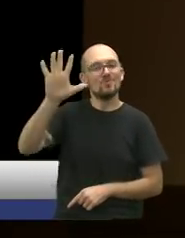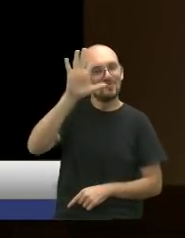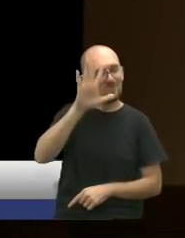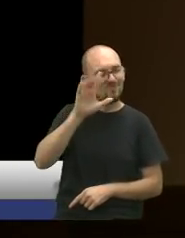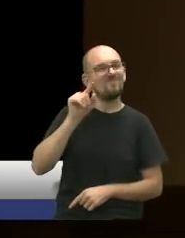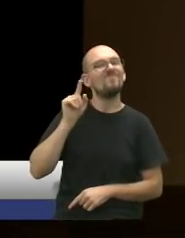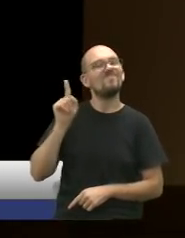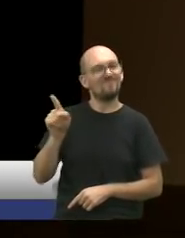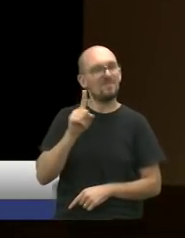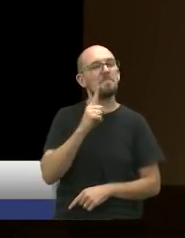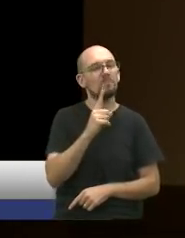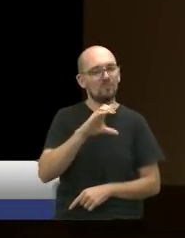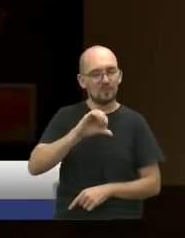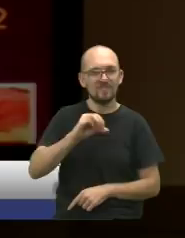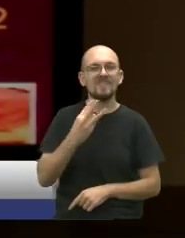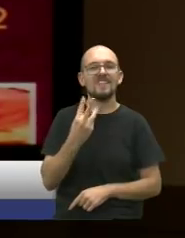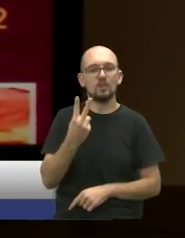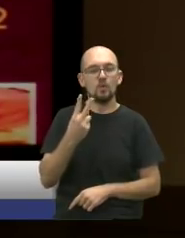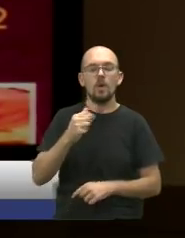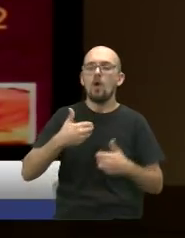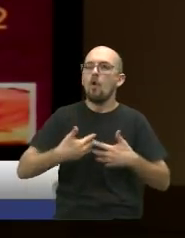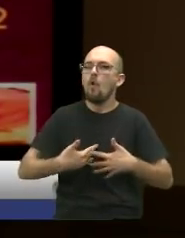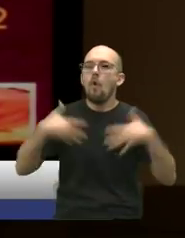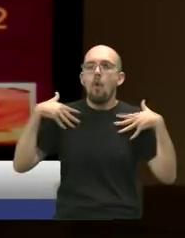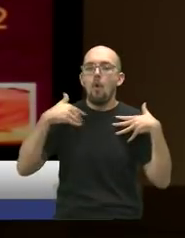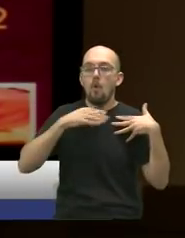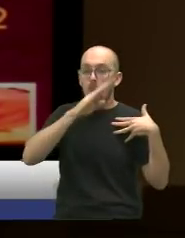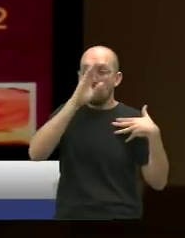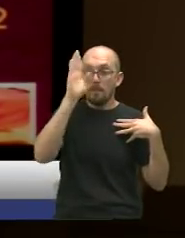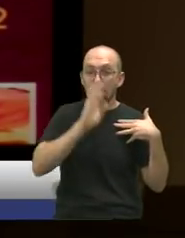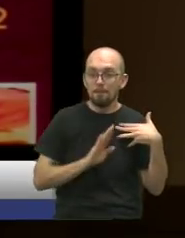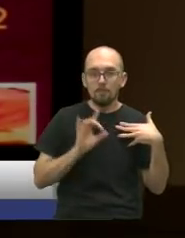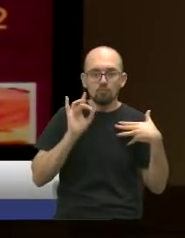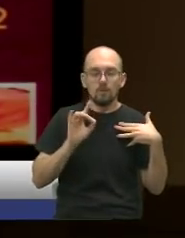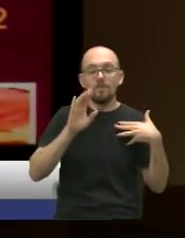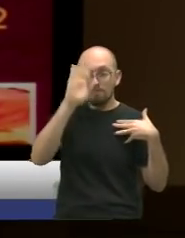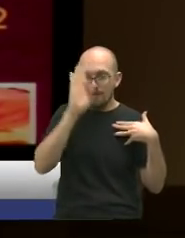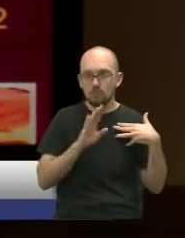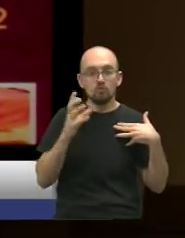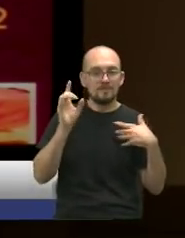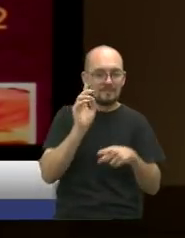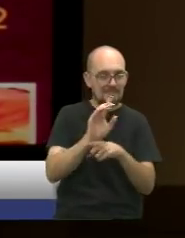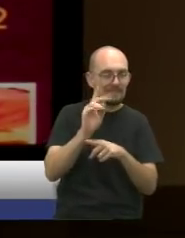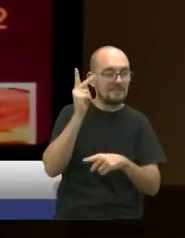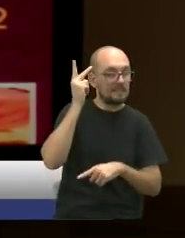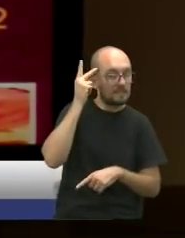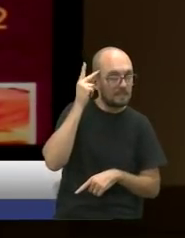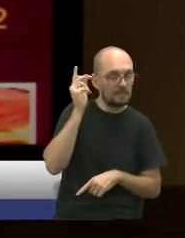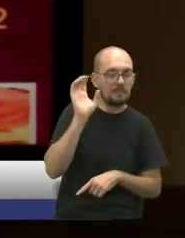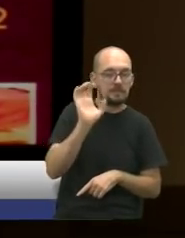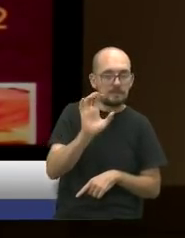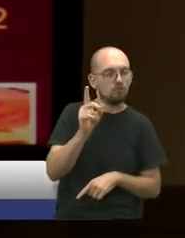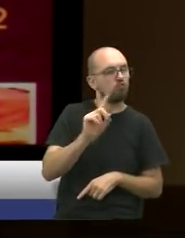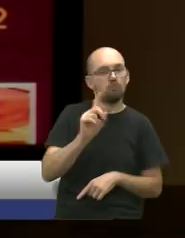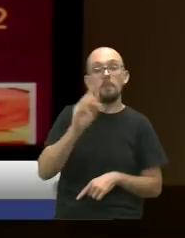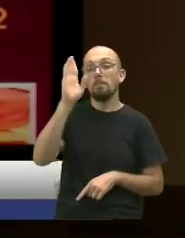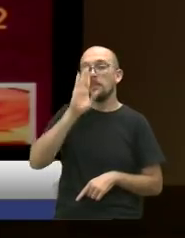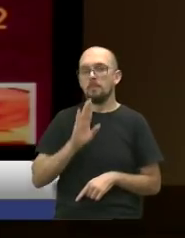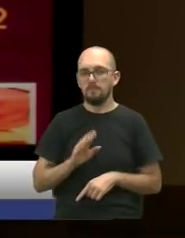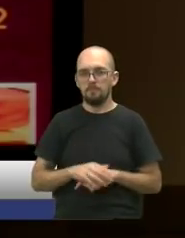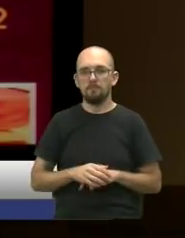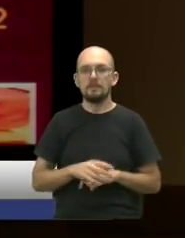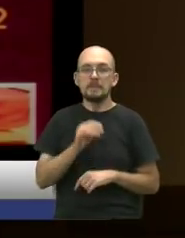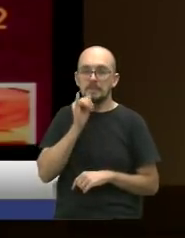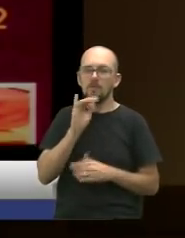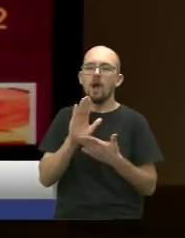É mais do que orgulho paulista. É em nome do Brasil. Temos algumas referências bibliográficas que dizem o contrário. Aqui um